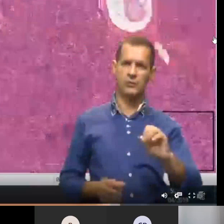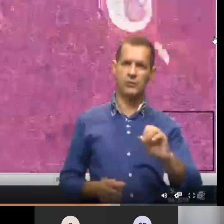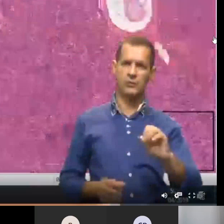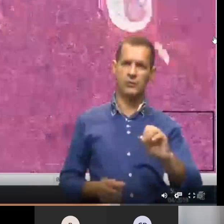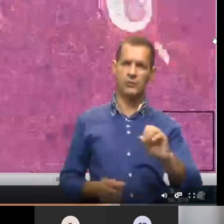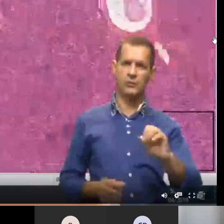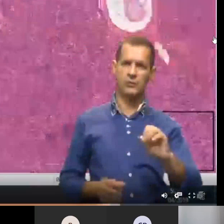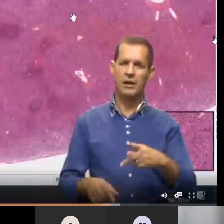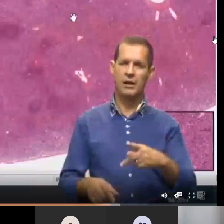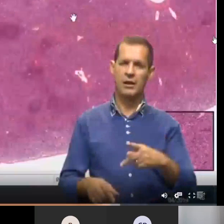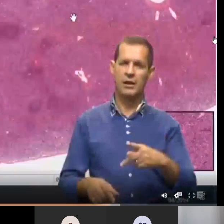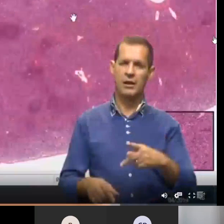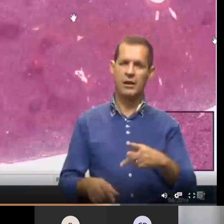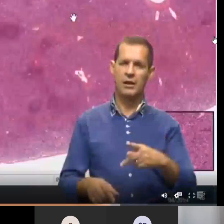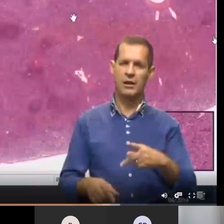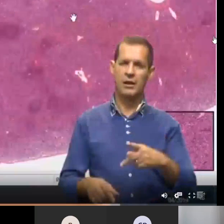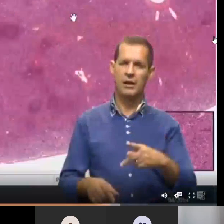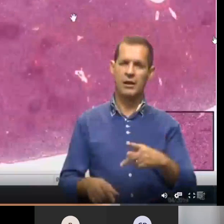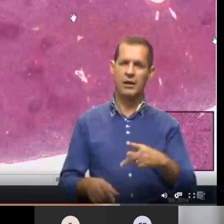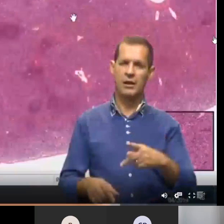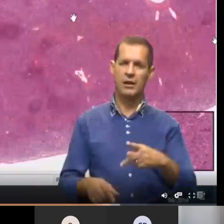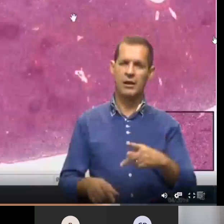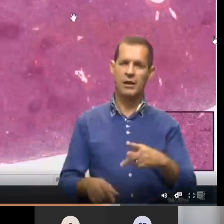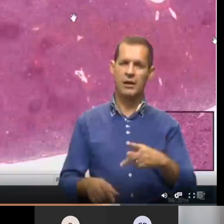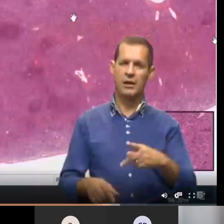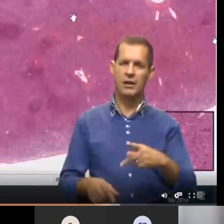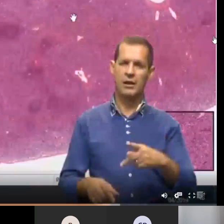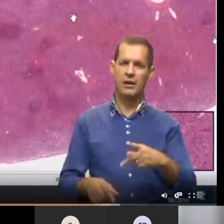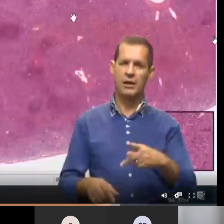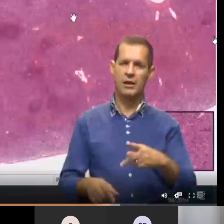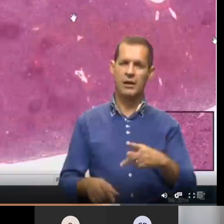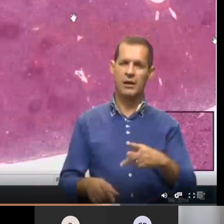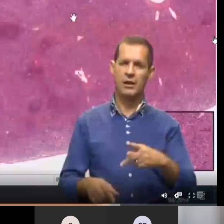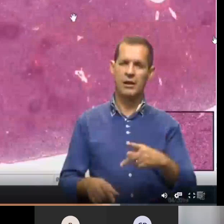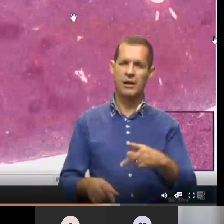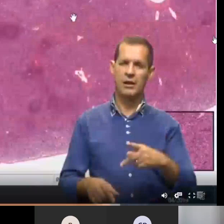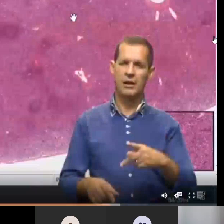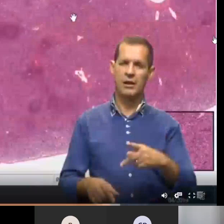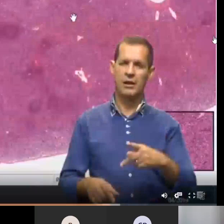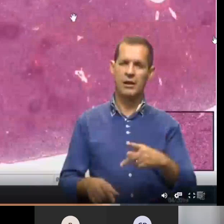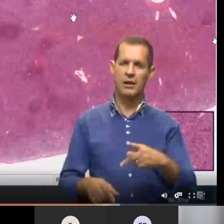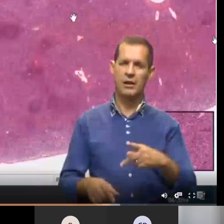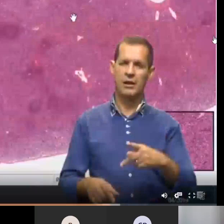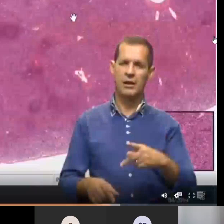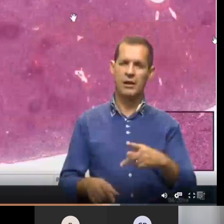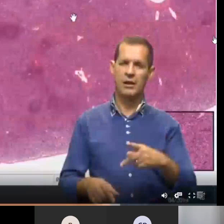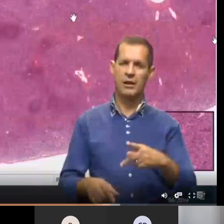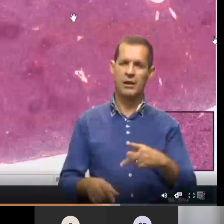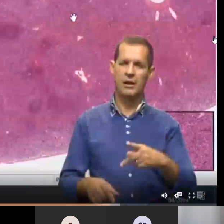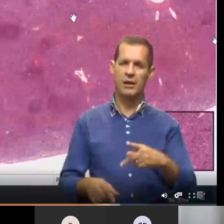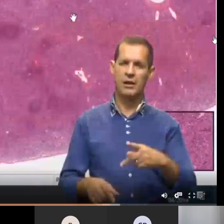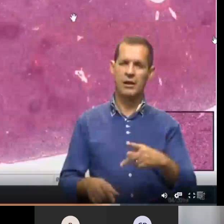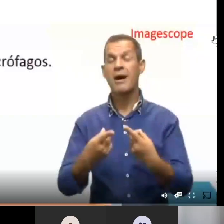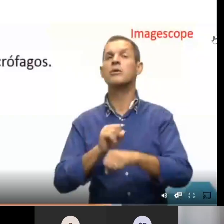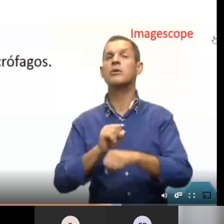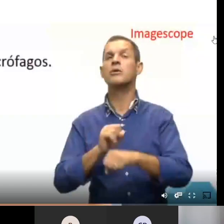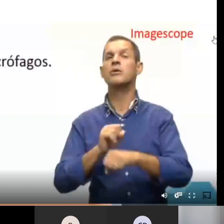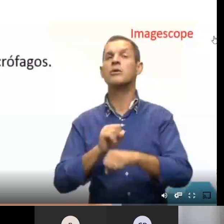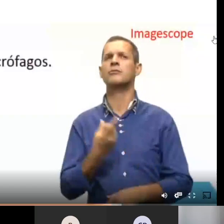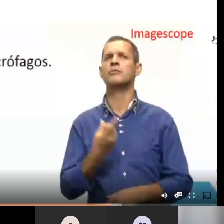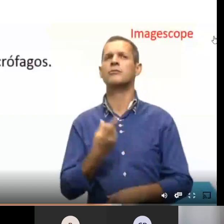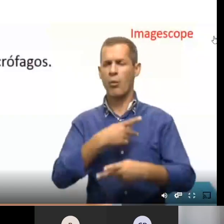polpa vermelha, a polpa branca e dando continuidade, vamos para o próximo slide. E no próximo